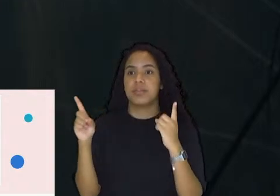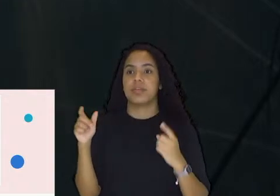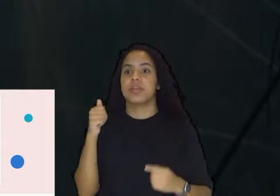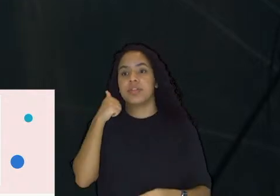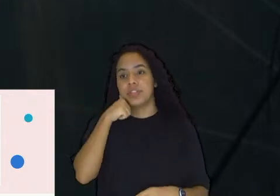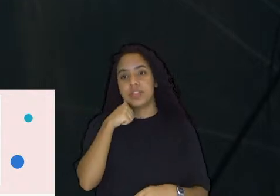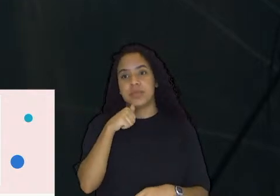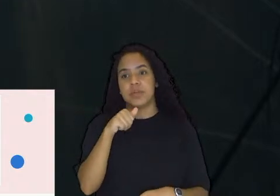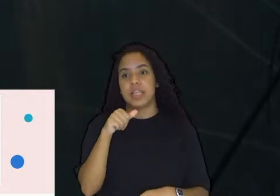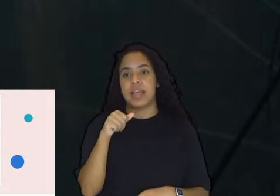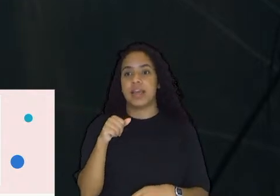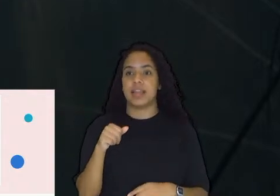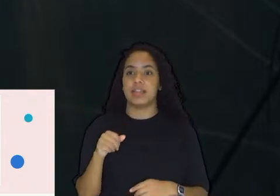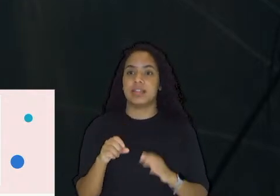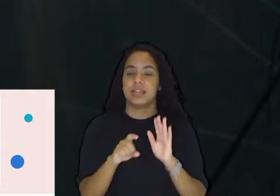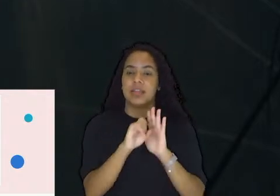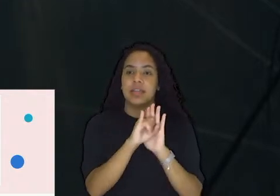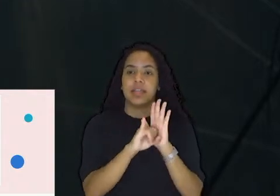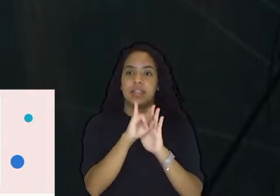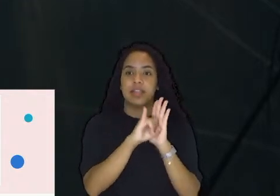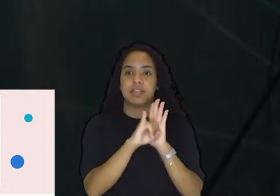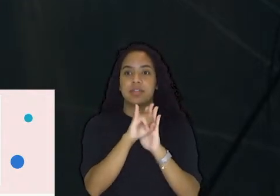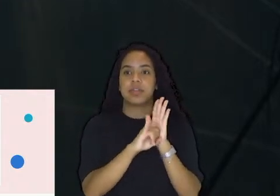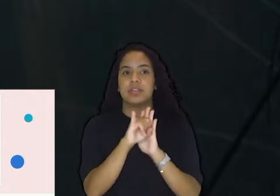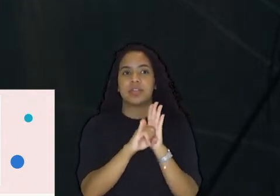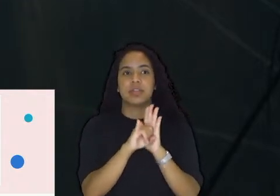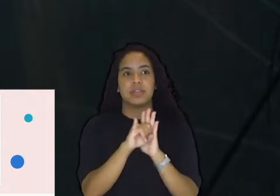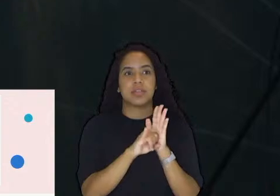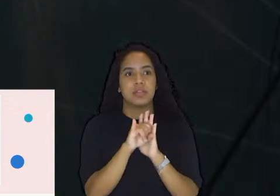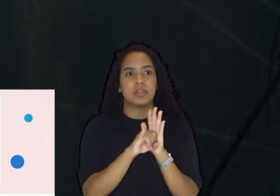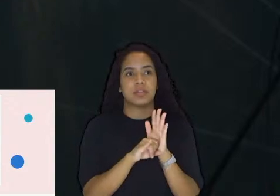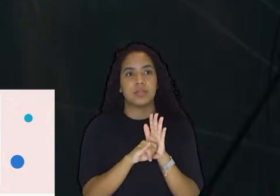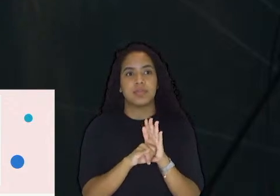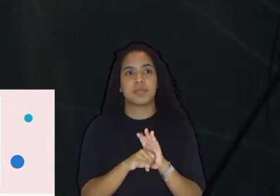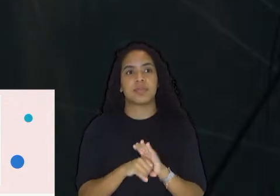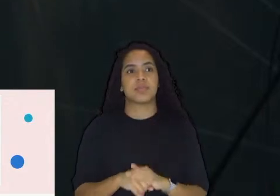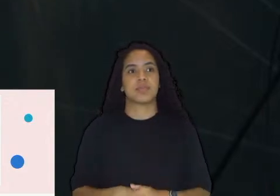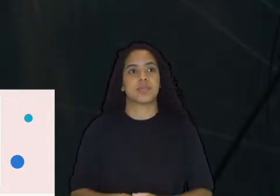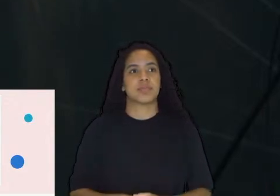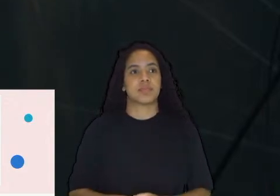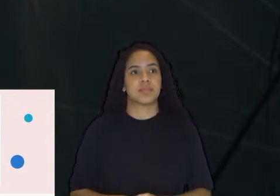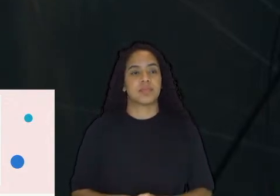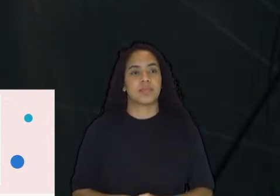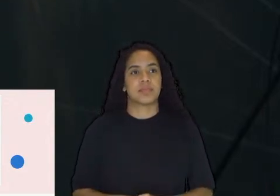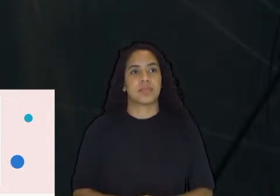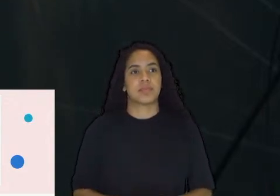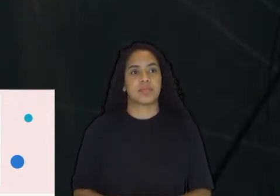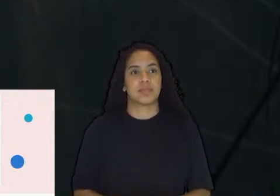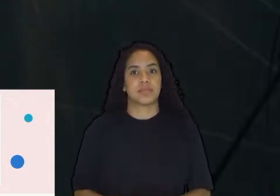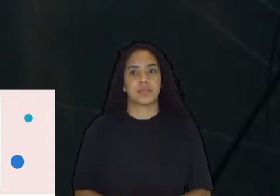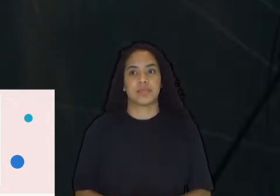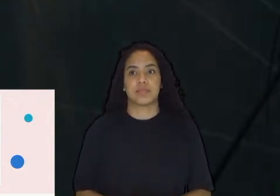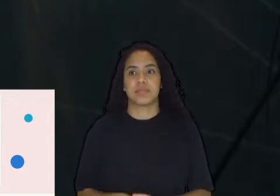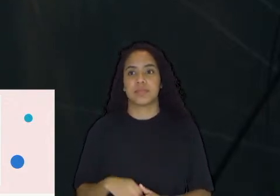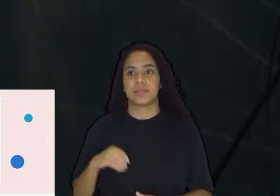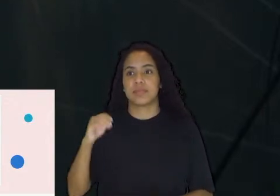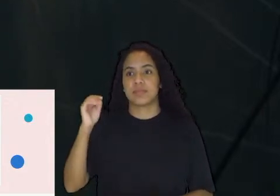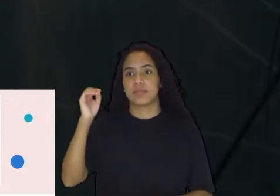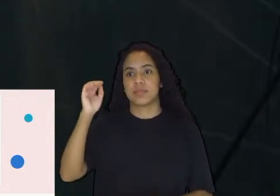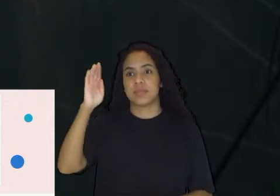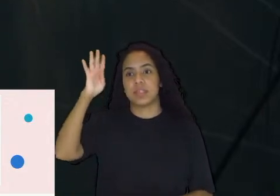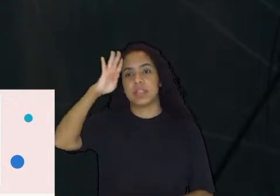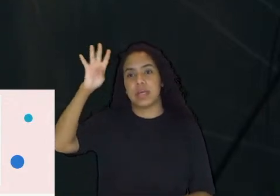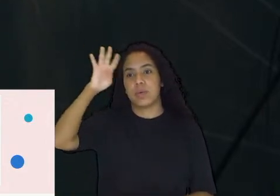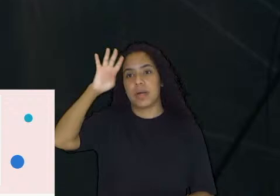Nessa terça-feira, como quarta é feriado em São Paulo, nós não temos noites quentes, mas na outra terça, dia 31, nós temos nosso